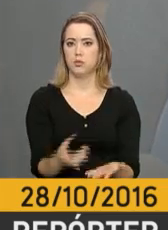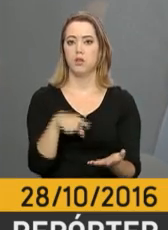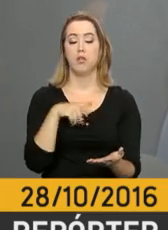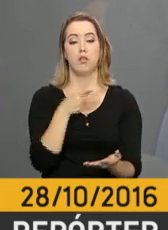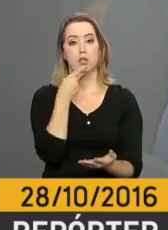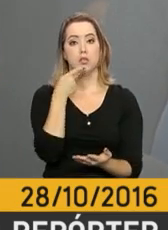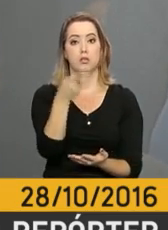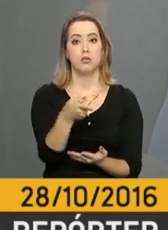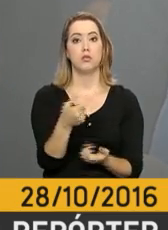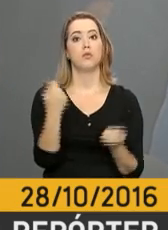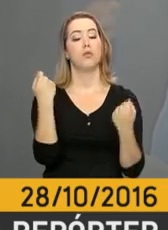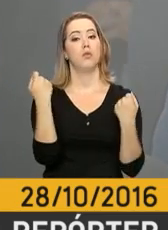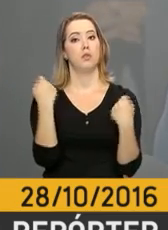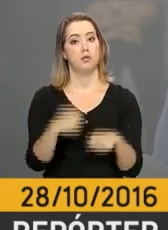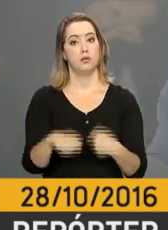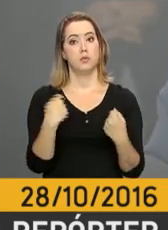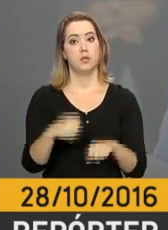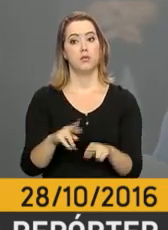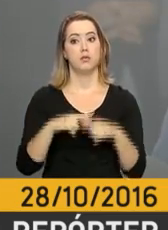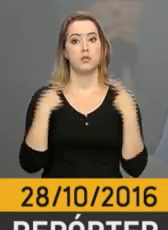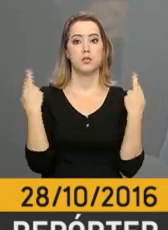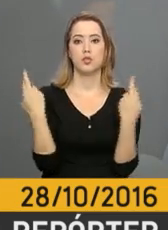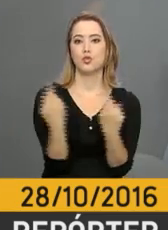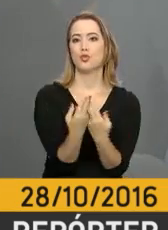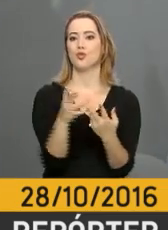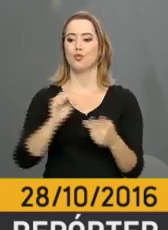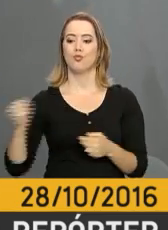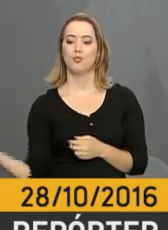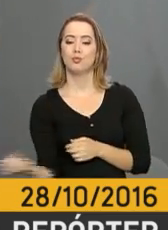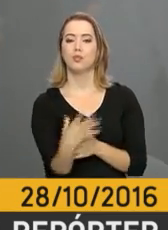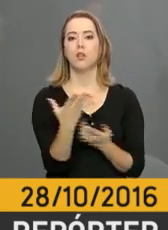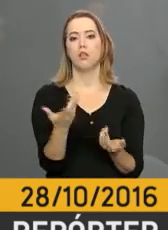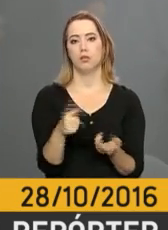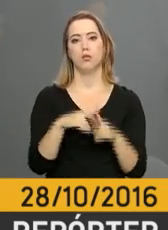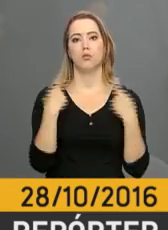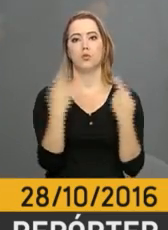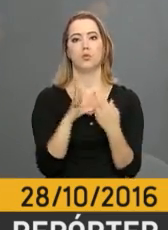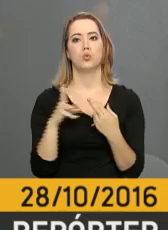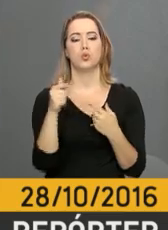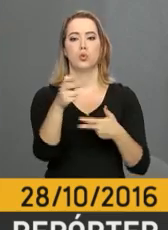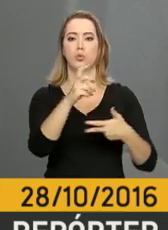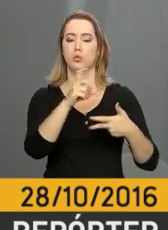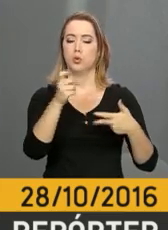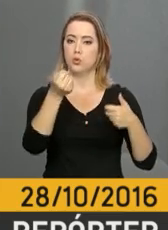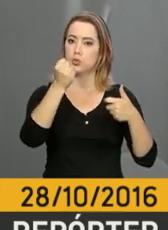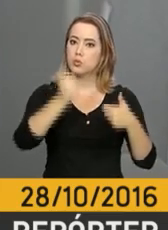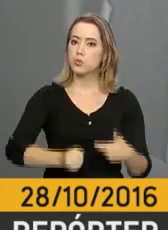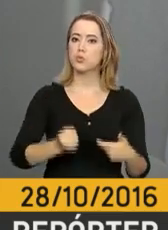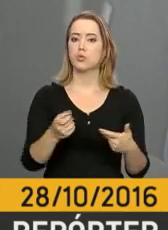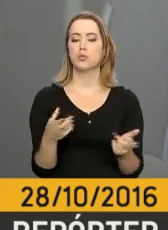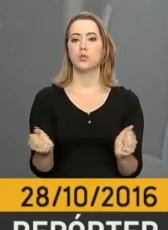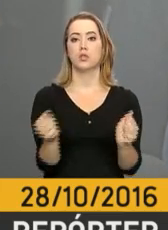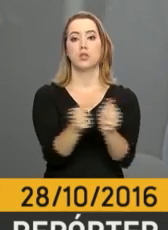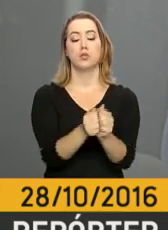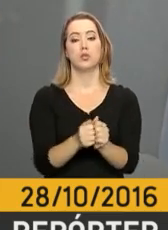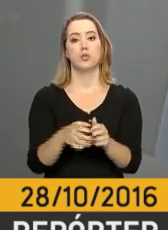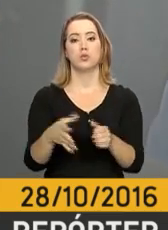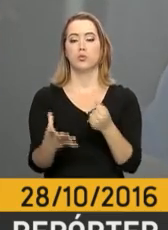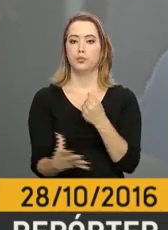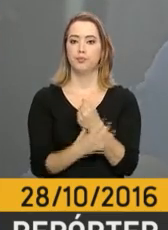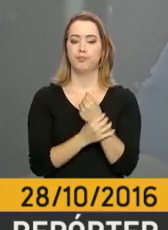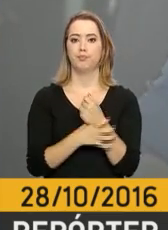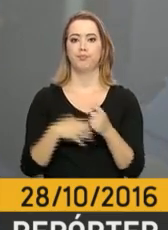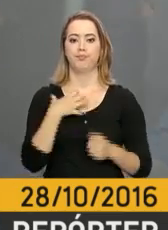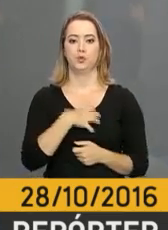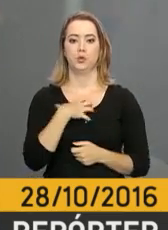o ineditismo de uma reunião em que todos os poderes se conjugam para tratar de um tema que angustia o povo brasileiro.